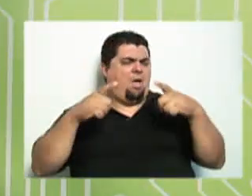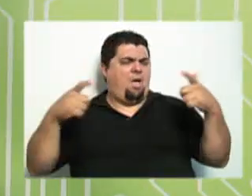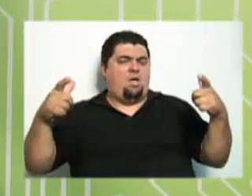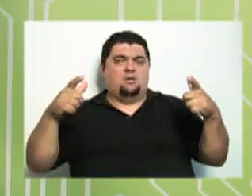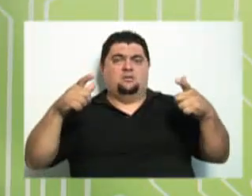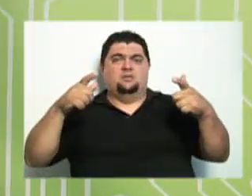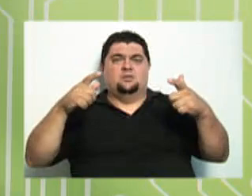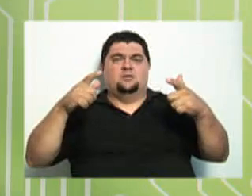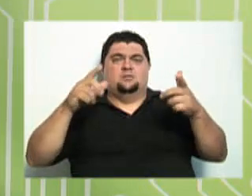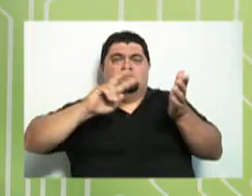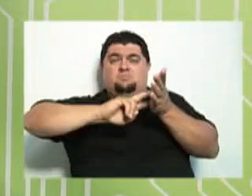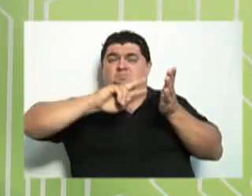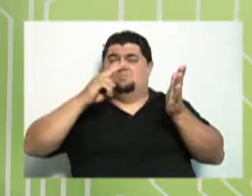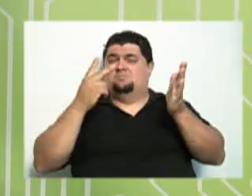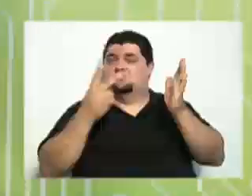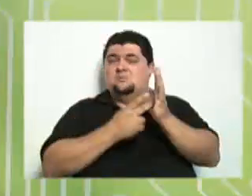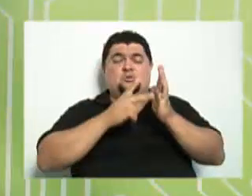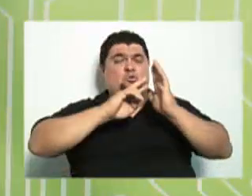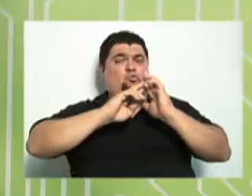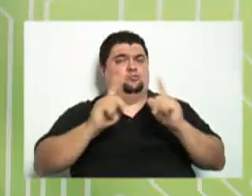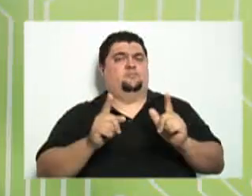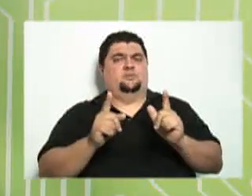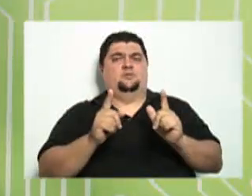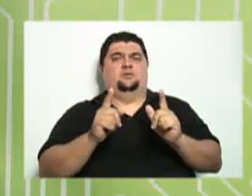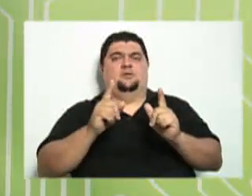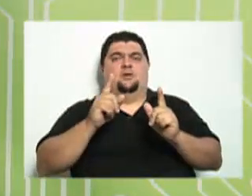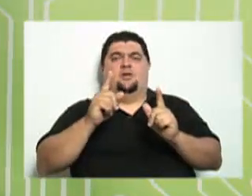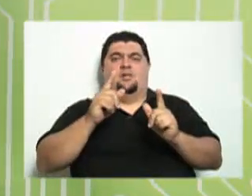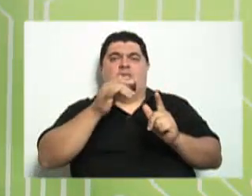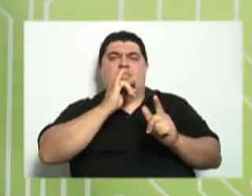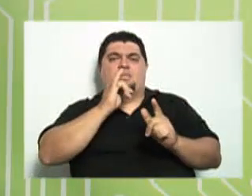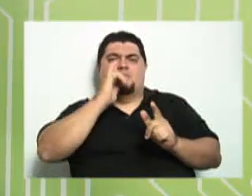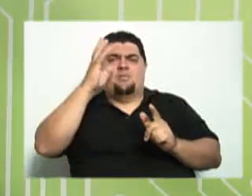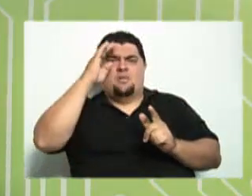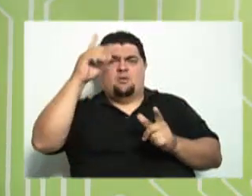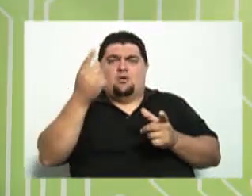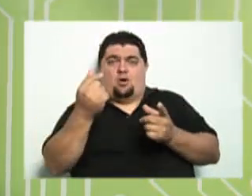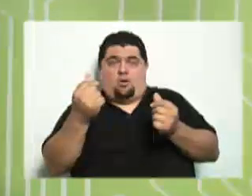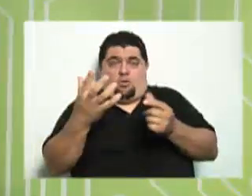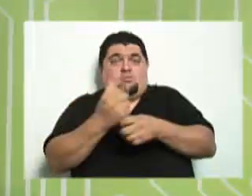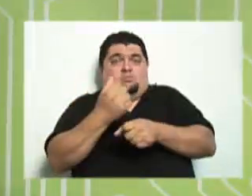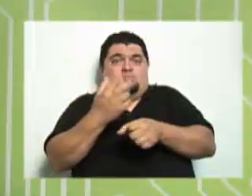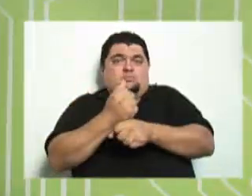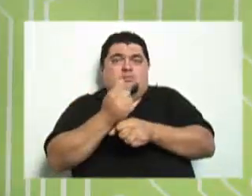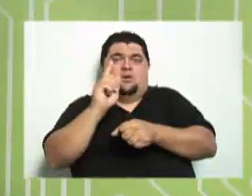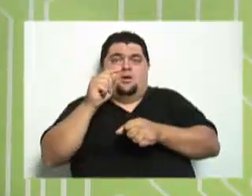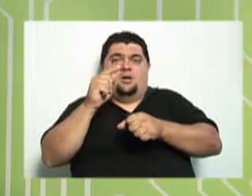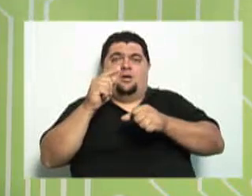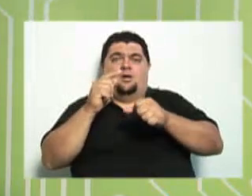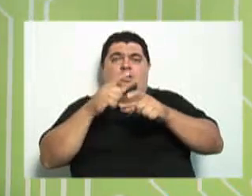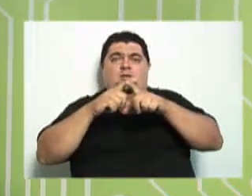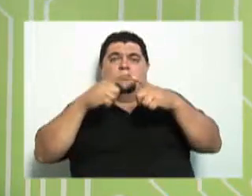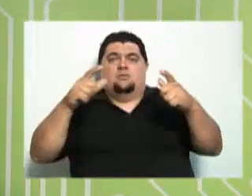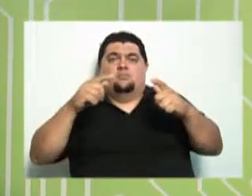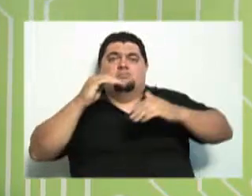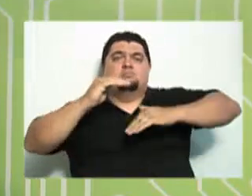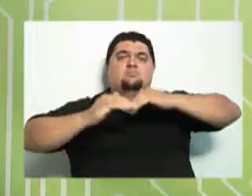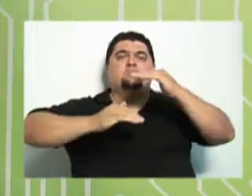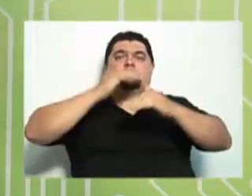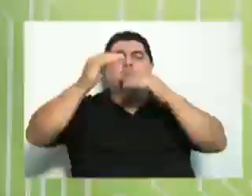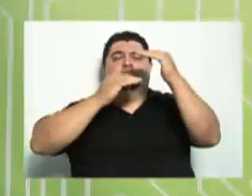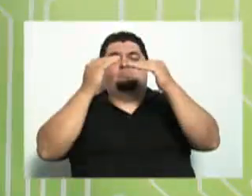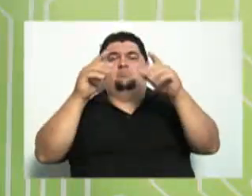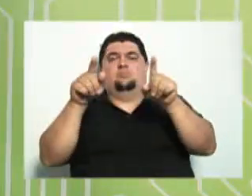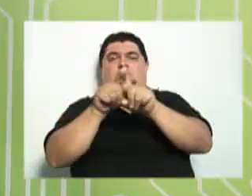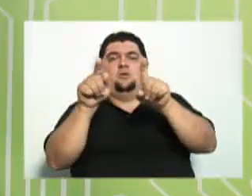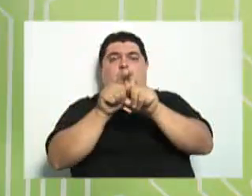palavra crescimento econômico. Dentro da teoria econômica, nós conseguimos diferenciar. Uma coisa é crescimento econômico, outra coisa é o